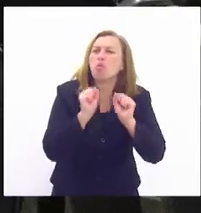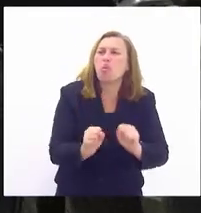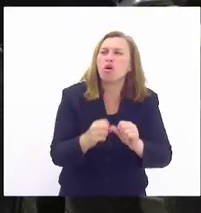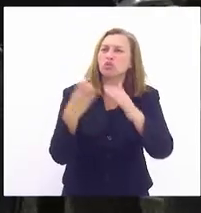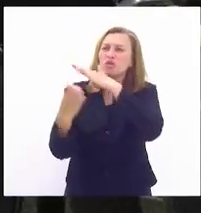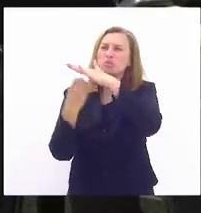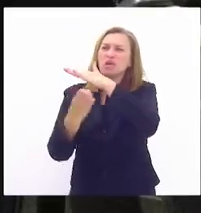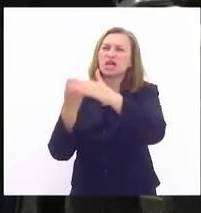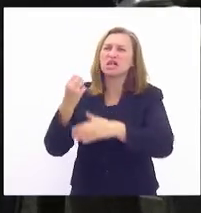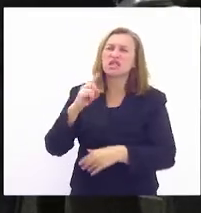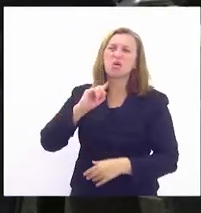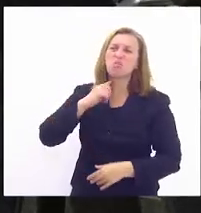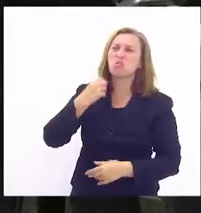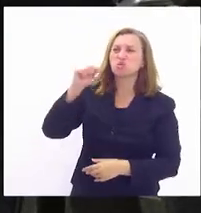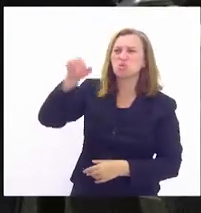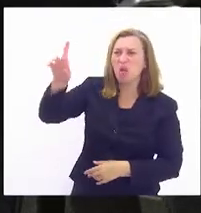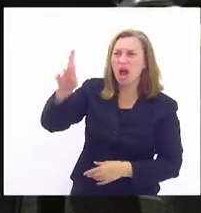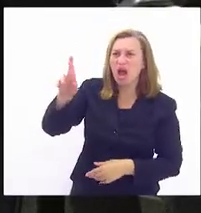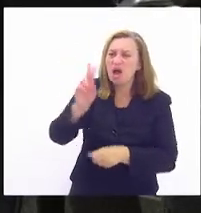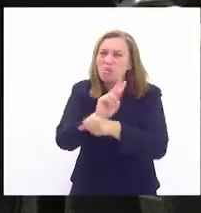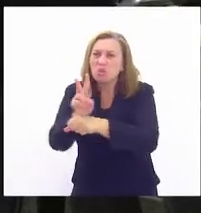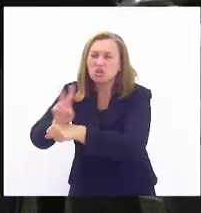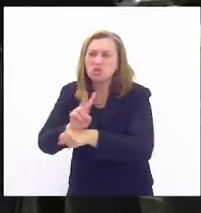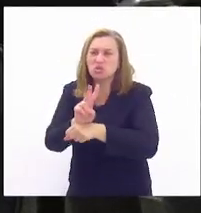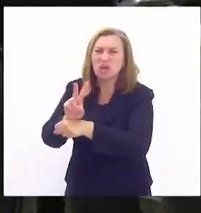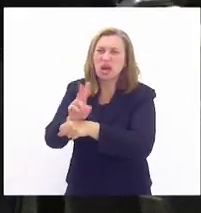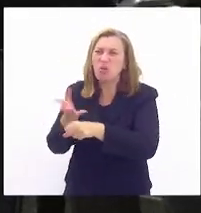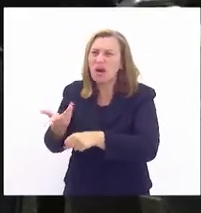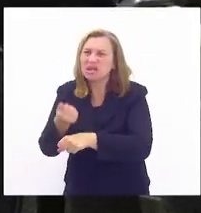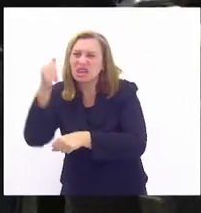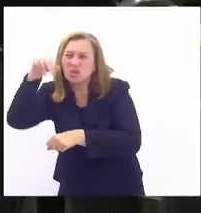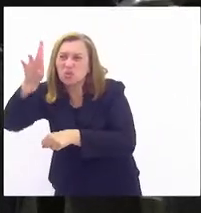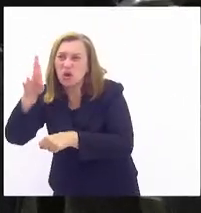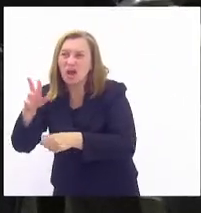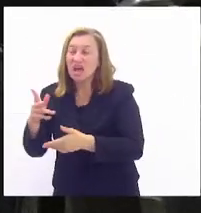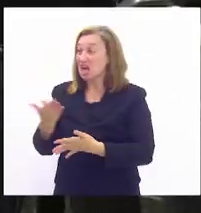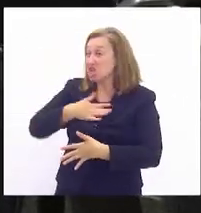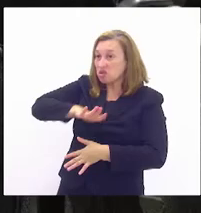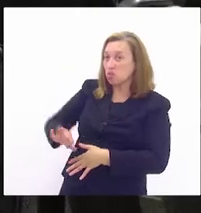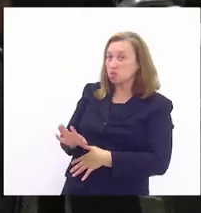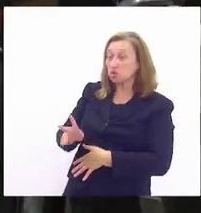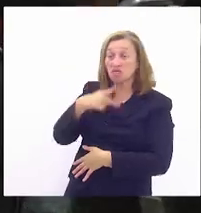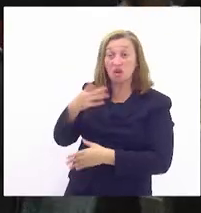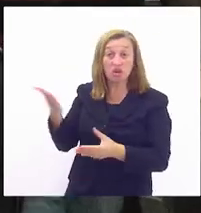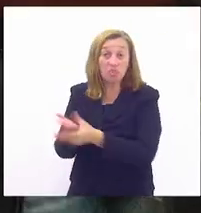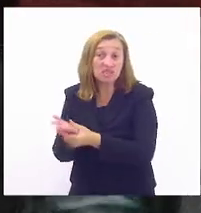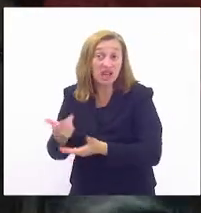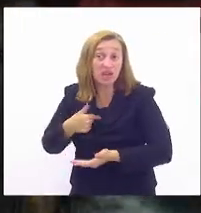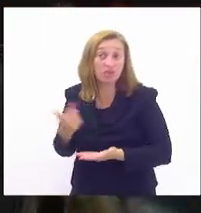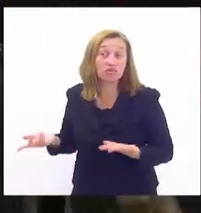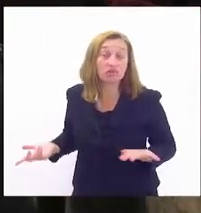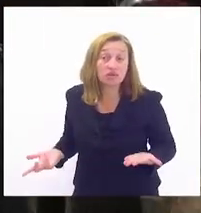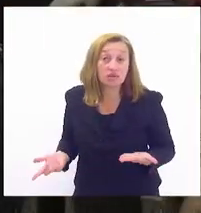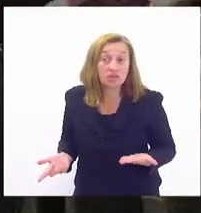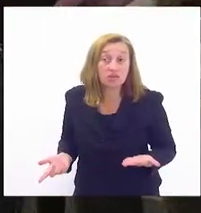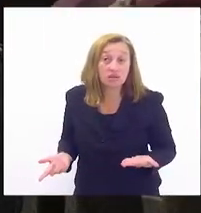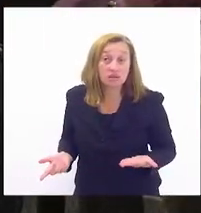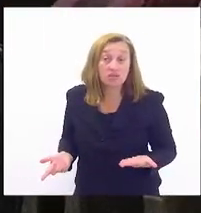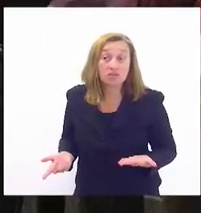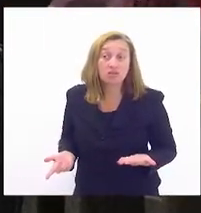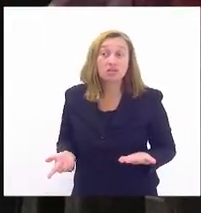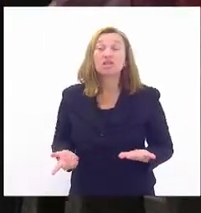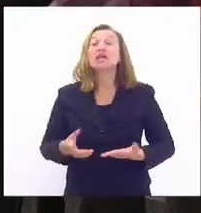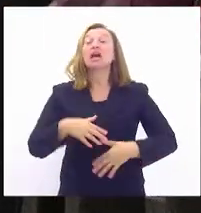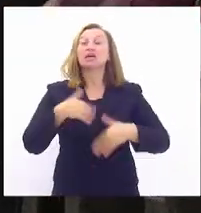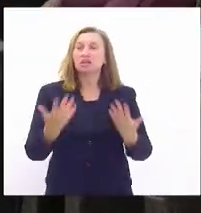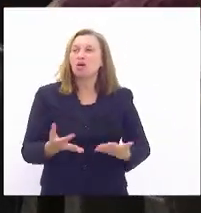polui monitorar a qualidade do ar? Aí ele não gostou, disse que me processar. Tarcísio, por favor. Então, como sugestão